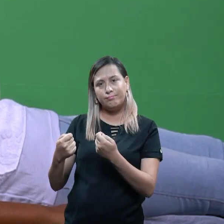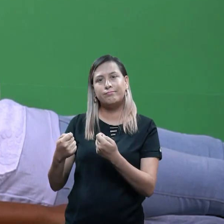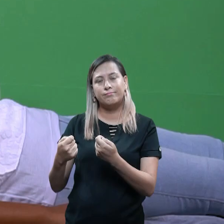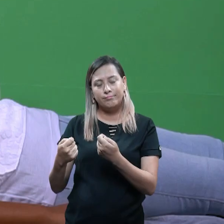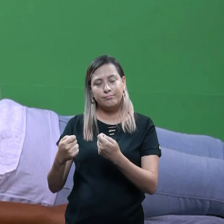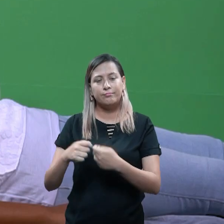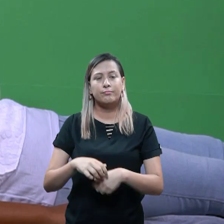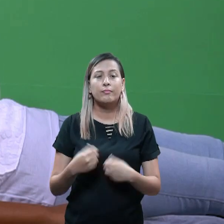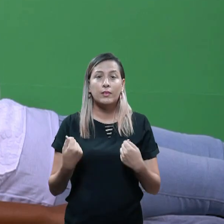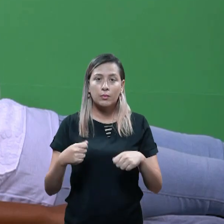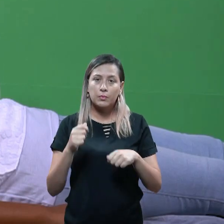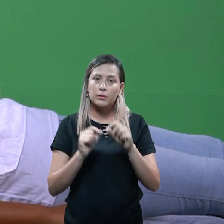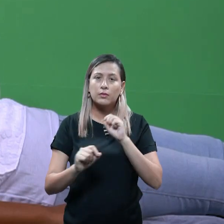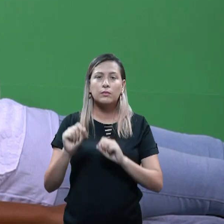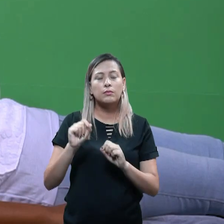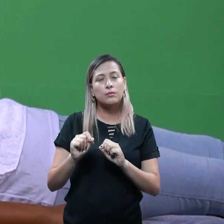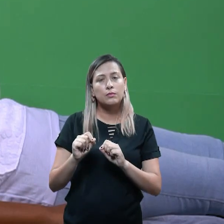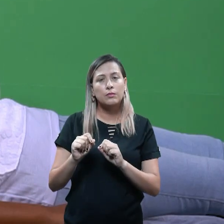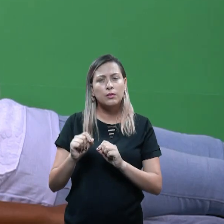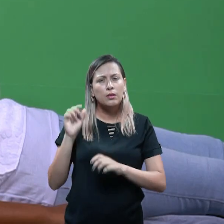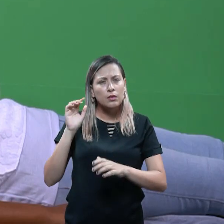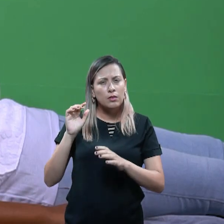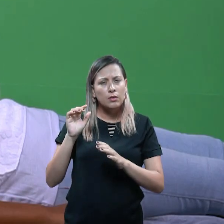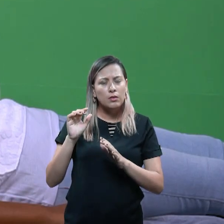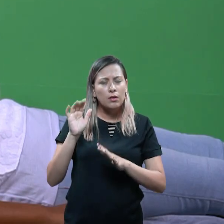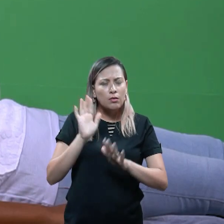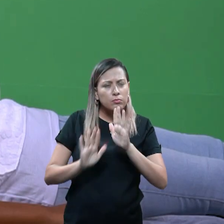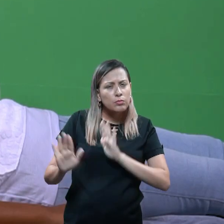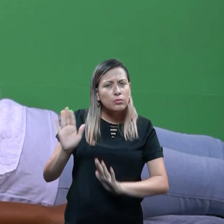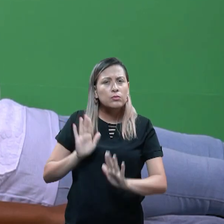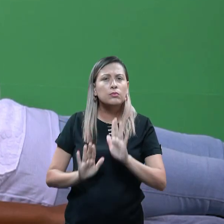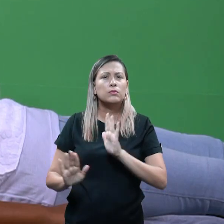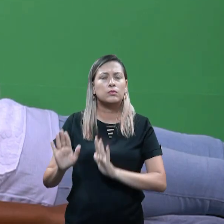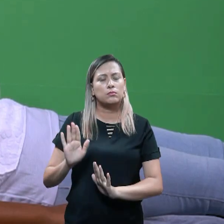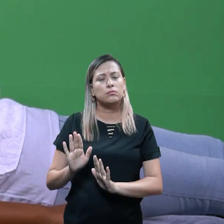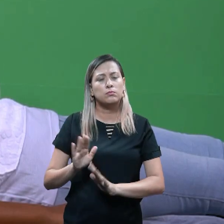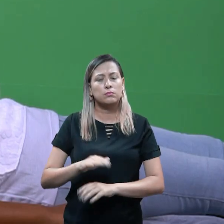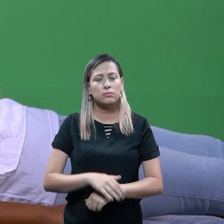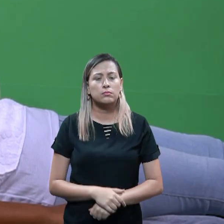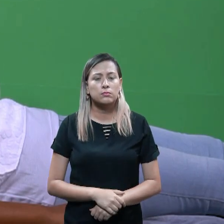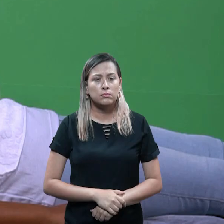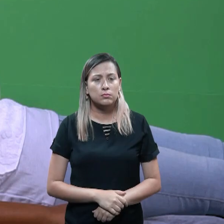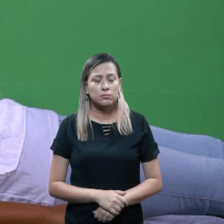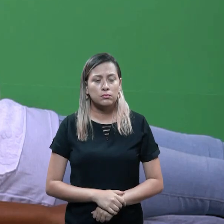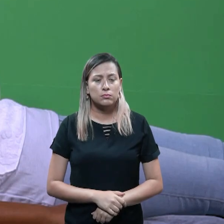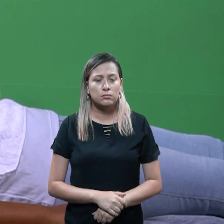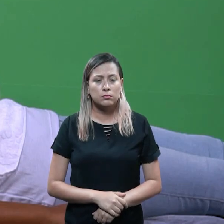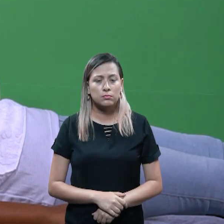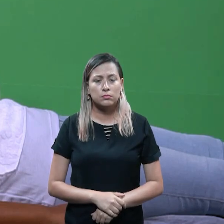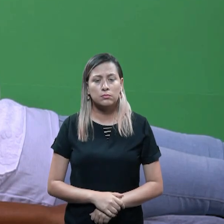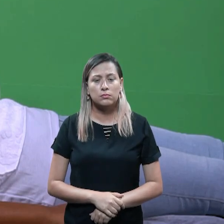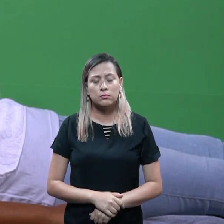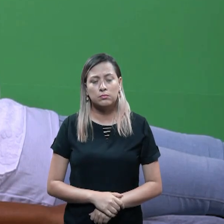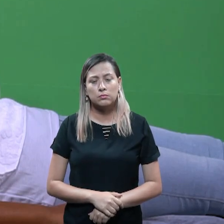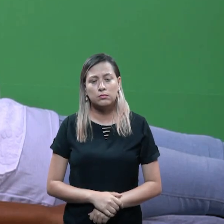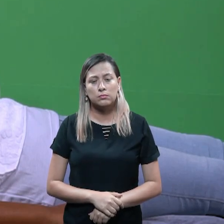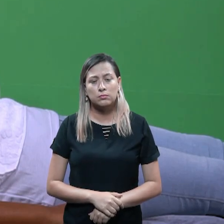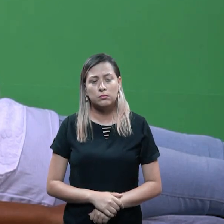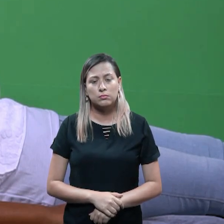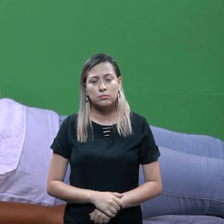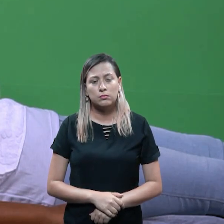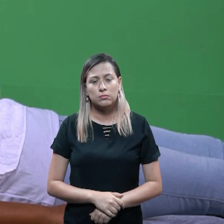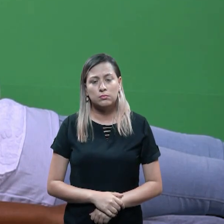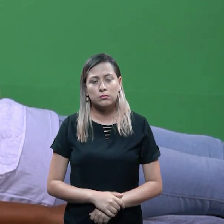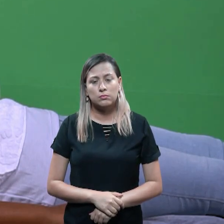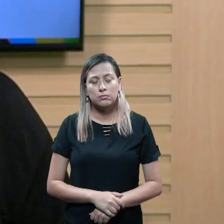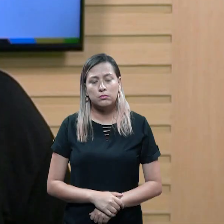você precisa ir retirando aos poucos, umedecendo bem esse fio de cabelo,